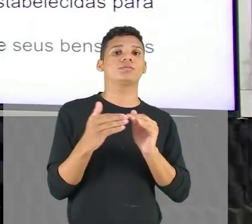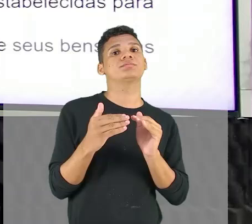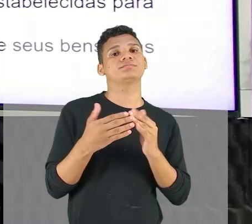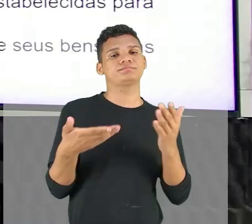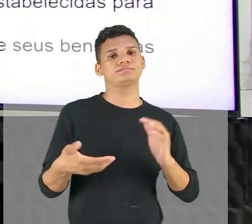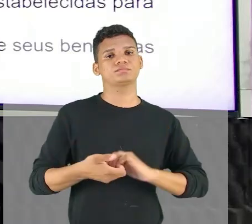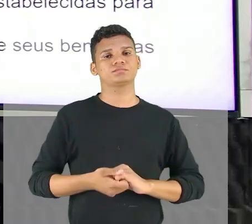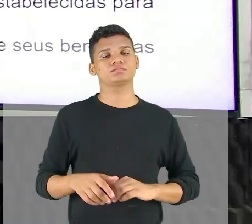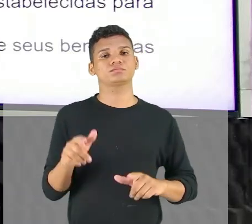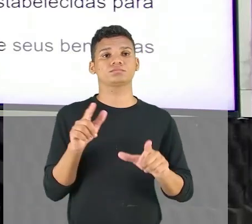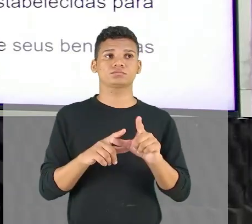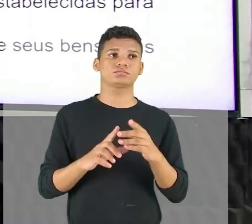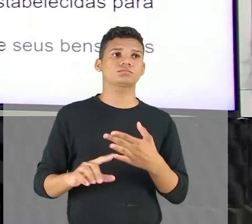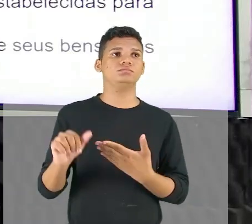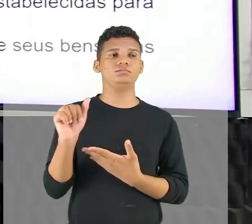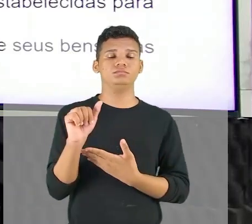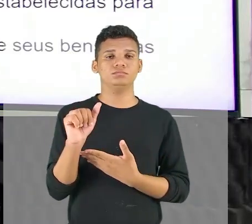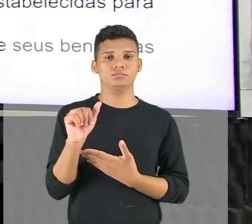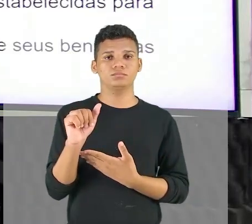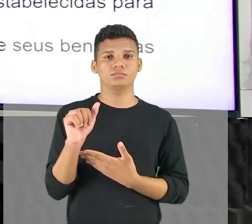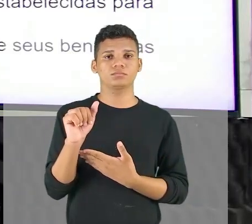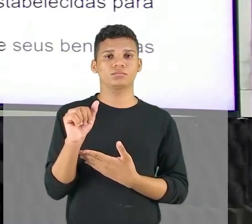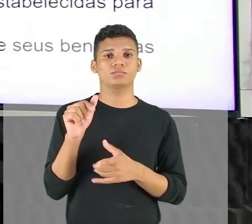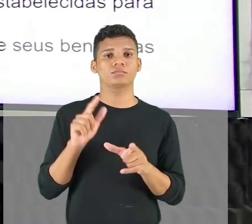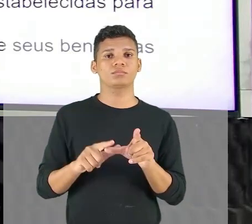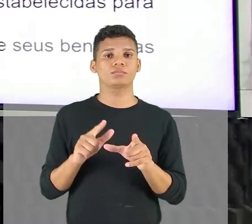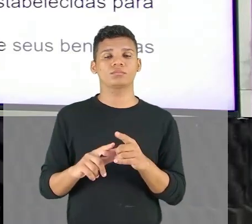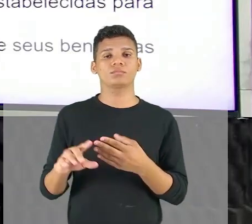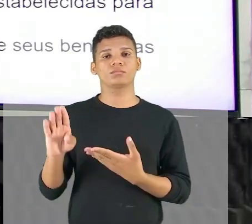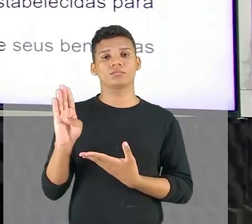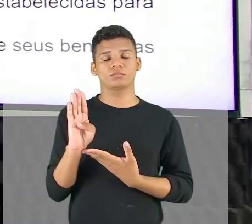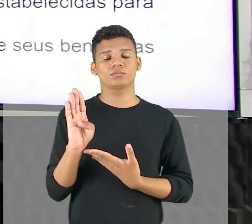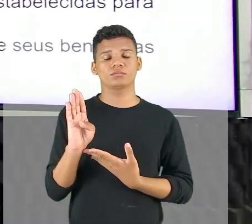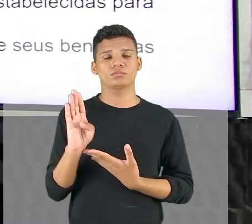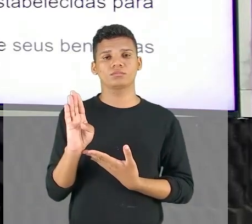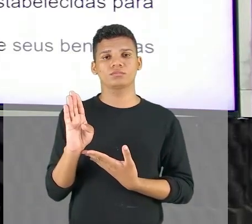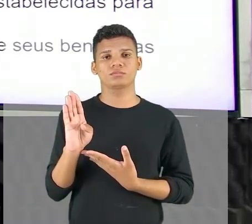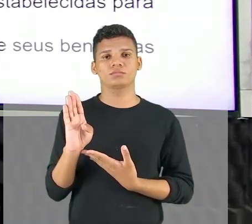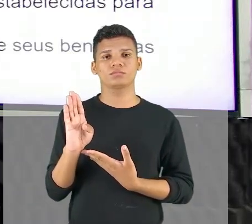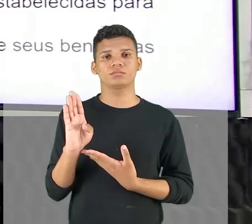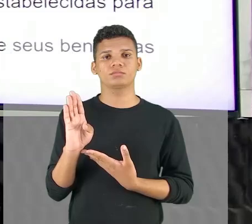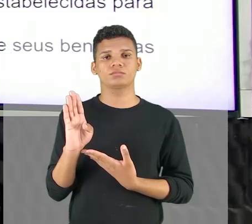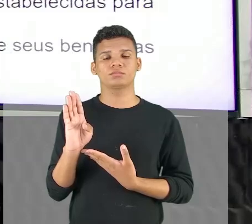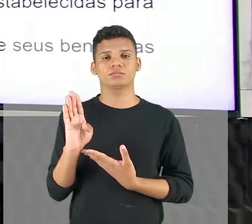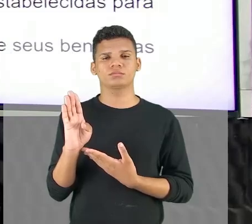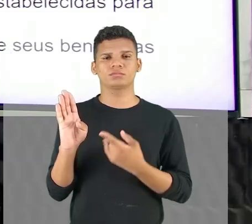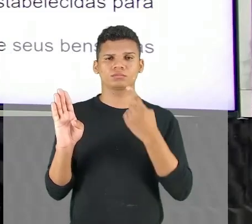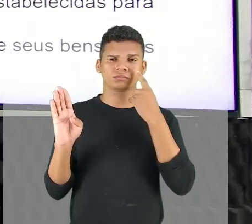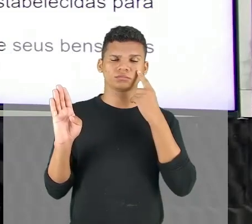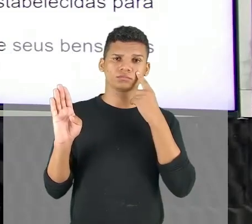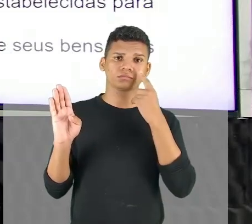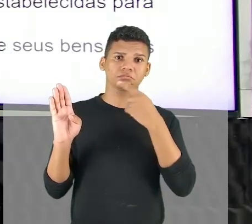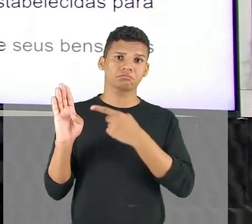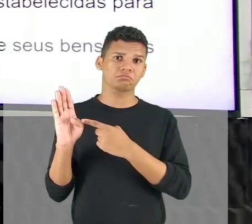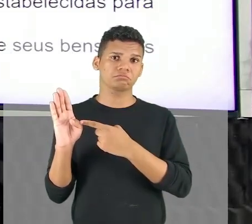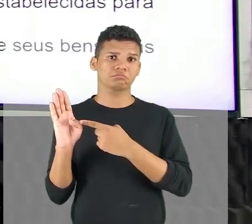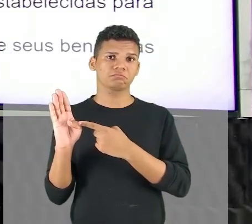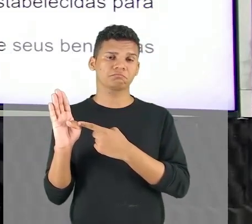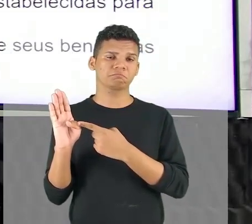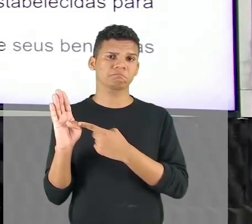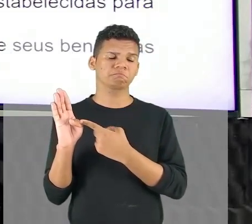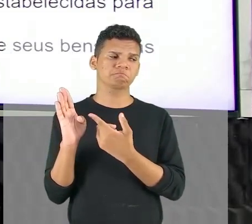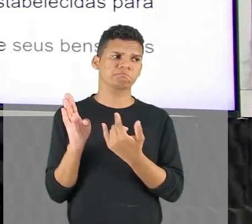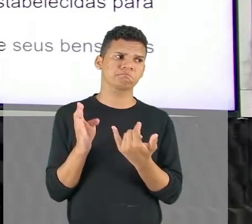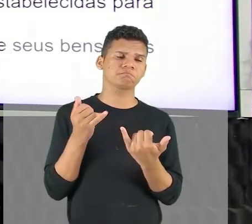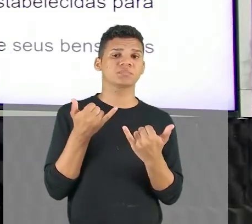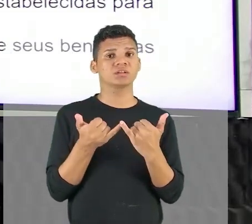A. A letra B, abrir mão de seus direitos individuais em prol do bem comum. Olha só, me